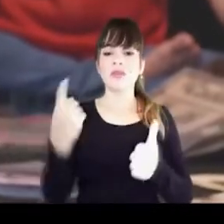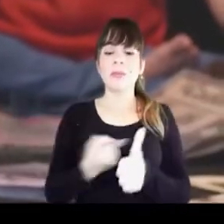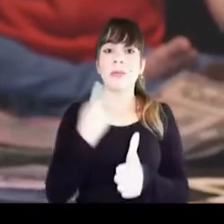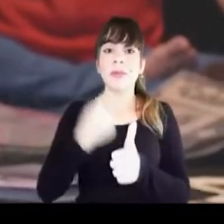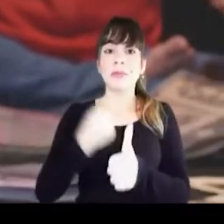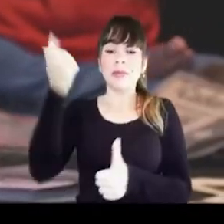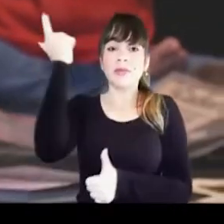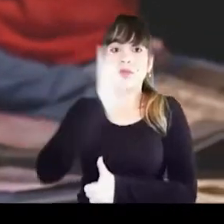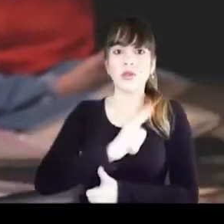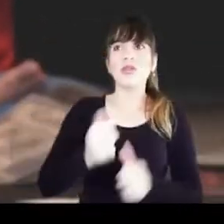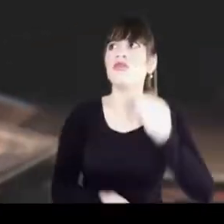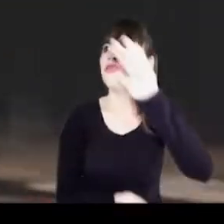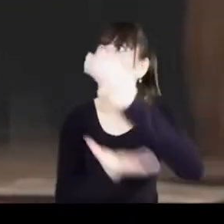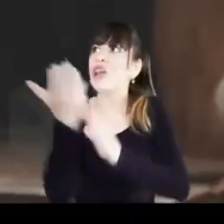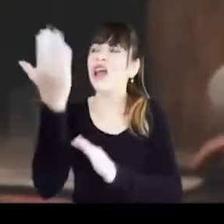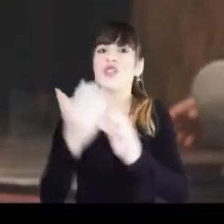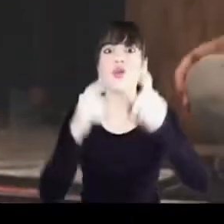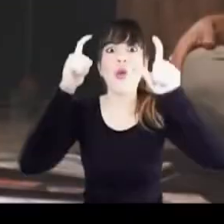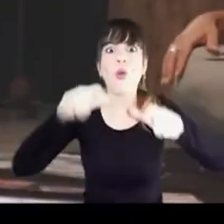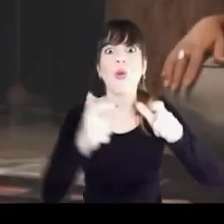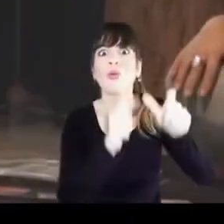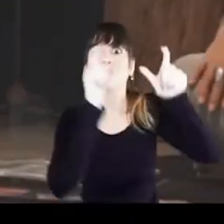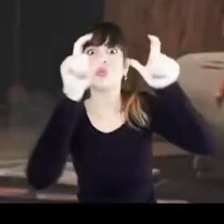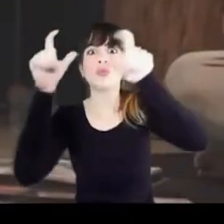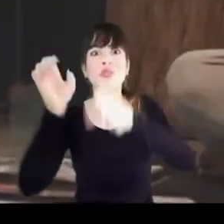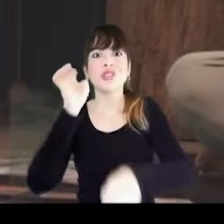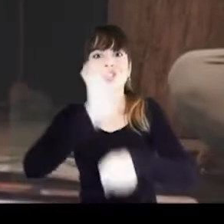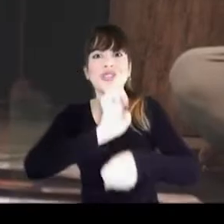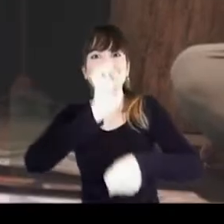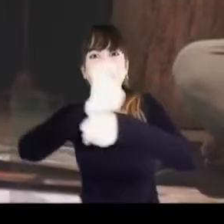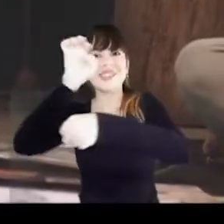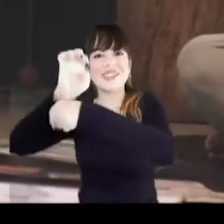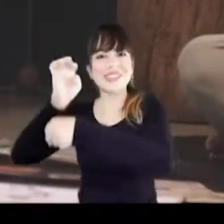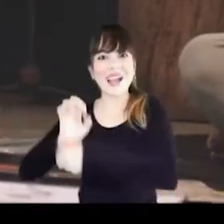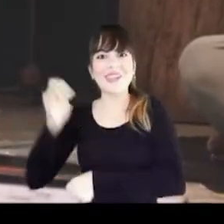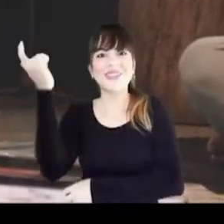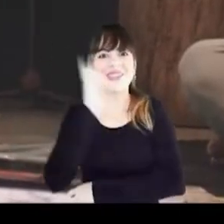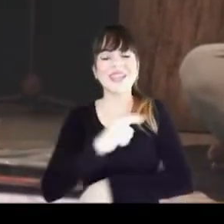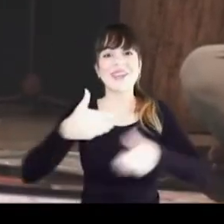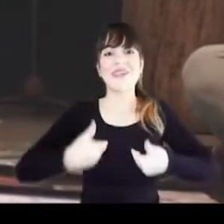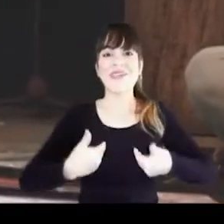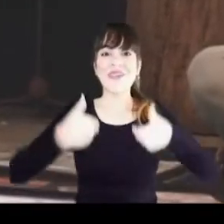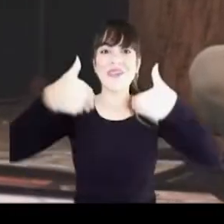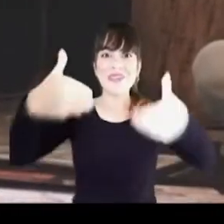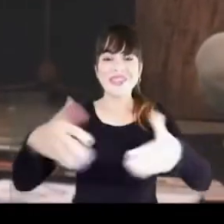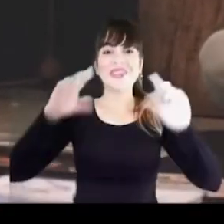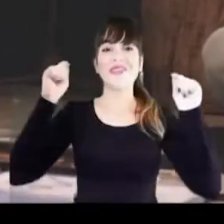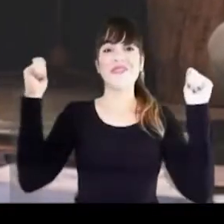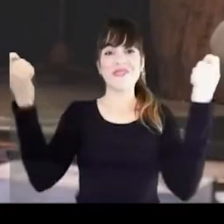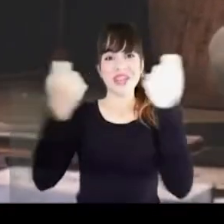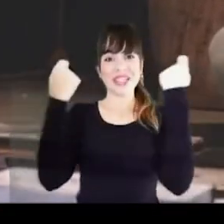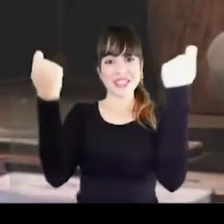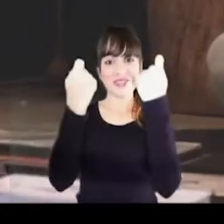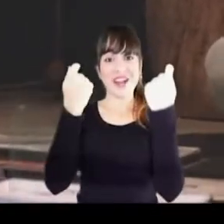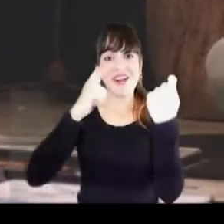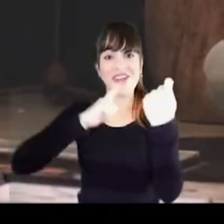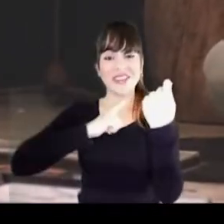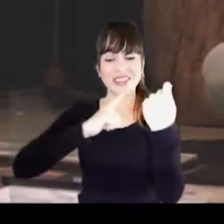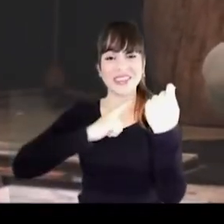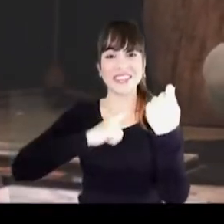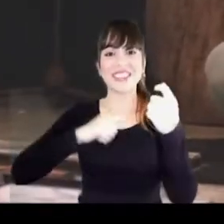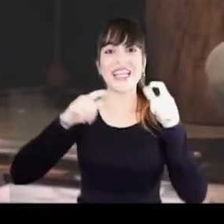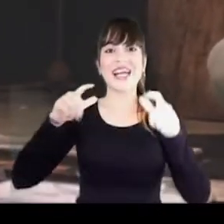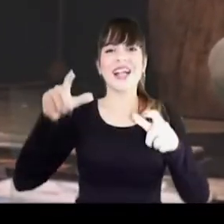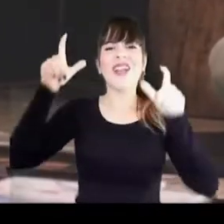Poder, a gente foi a primeira vez que também nós viajamos para fora, né, do estado. Porque a gente recebeu o convite para um festival